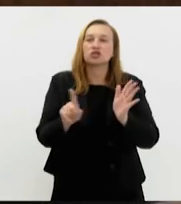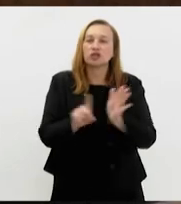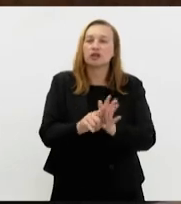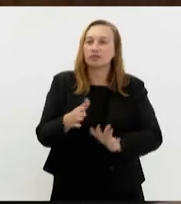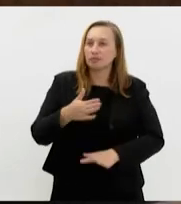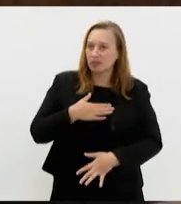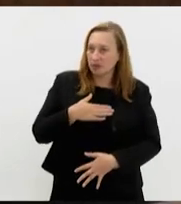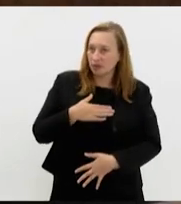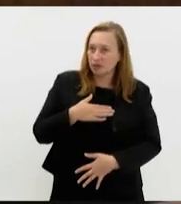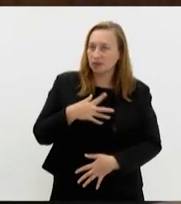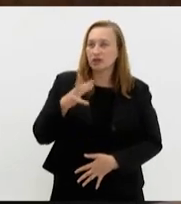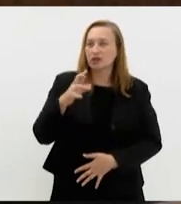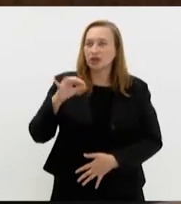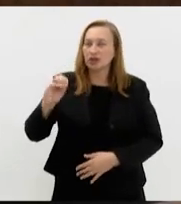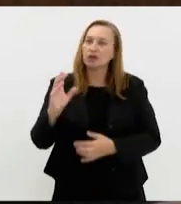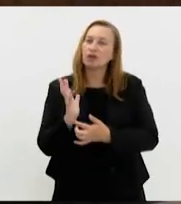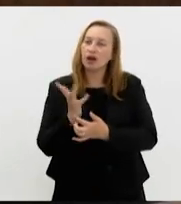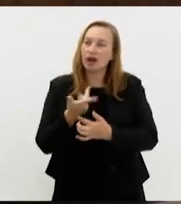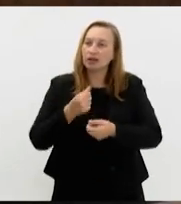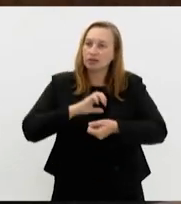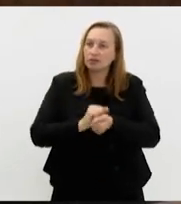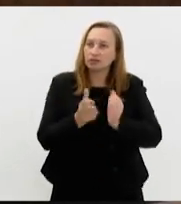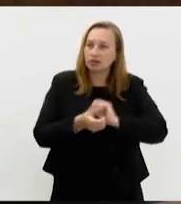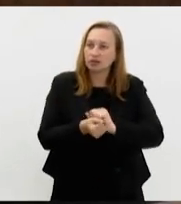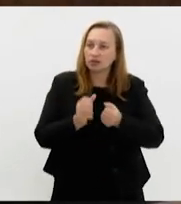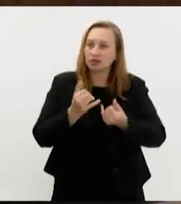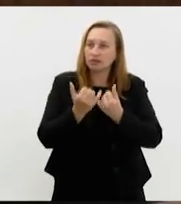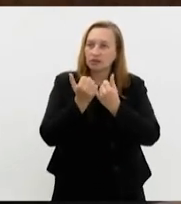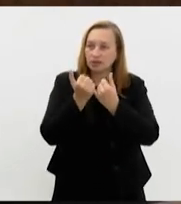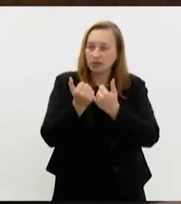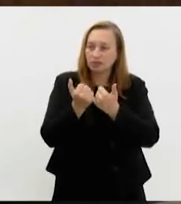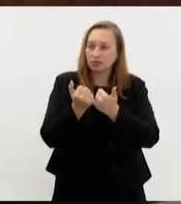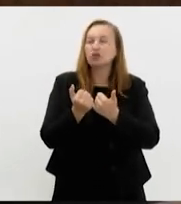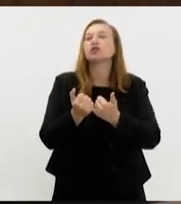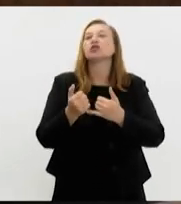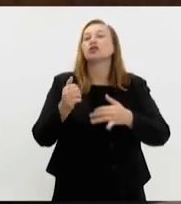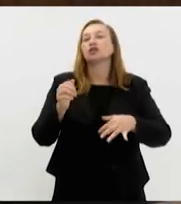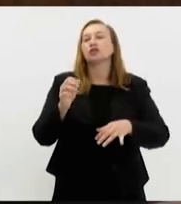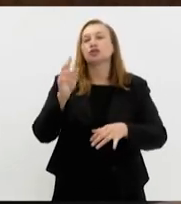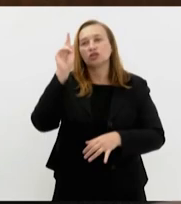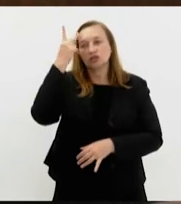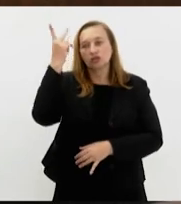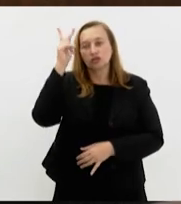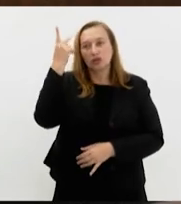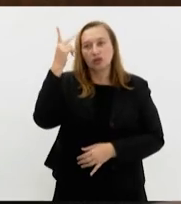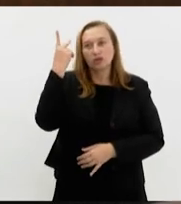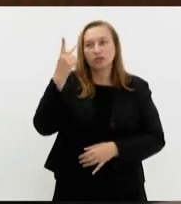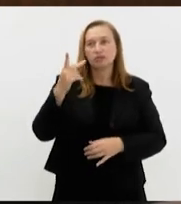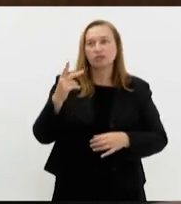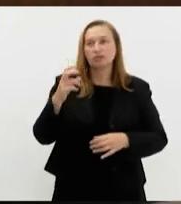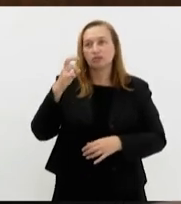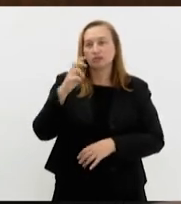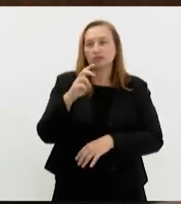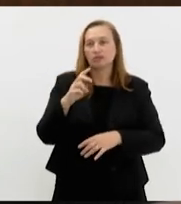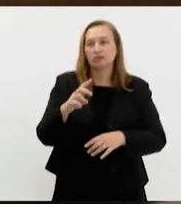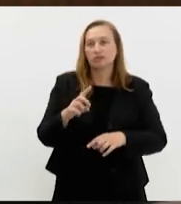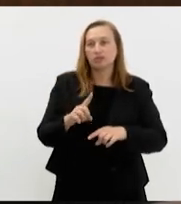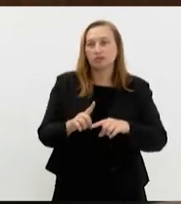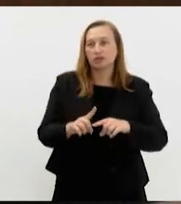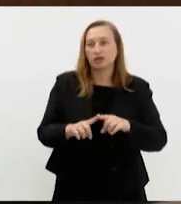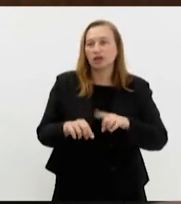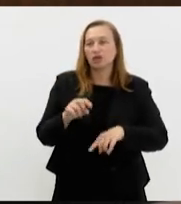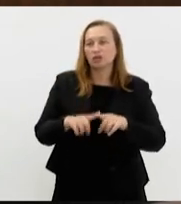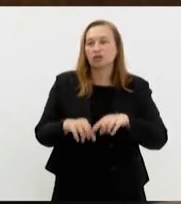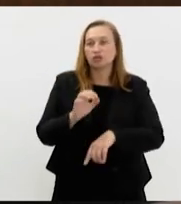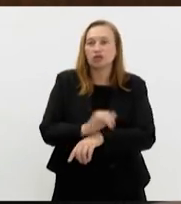autoria, Rio Artes Manuais como Patrimônio Histórico, Cultural e Imaterial do Estado do Rio de Janeiro. Uma boa